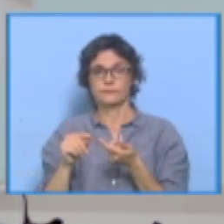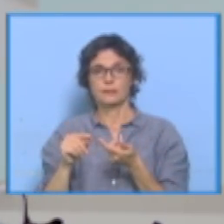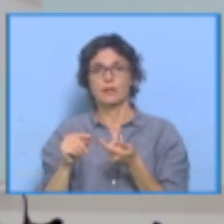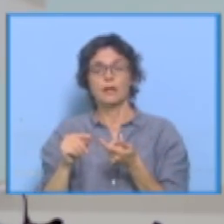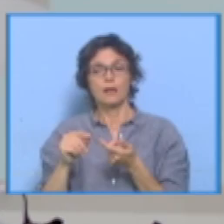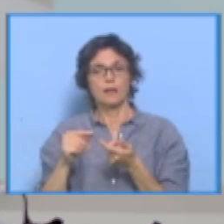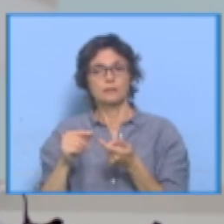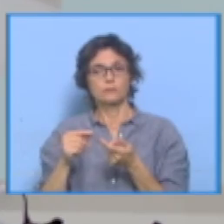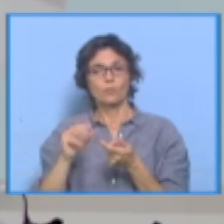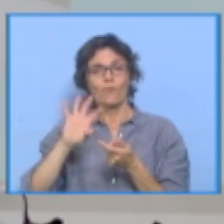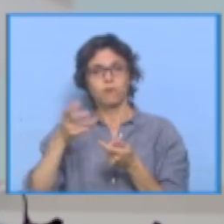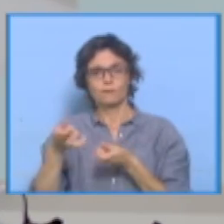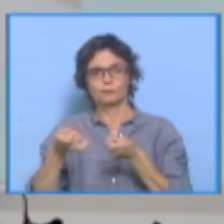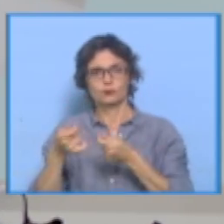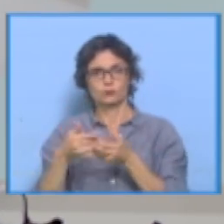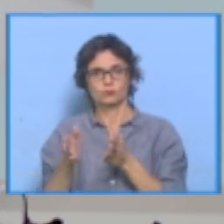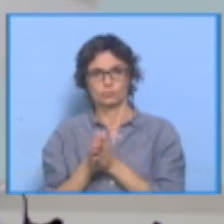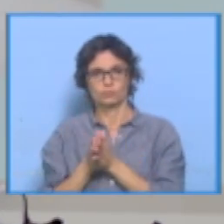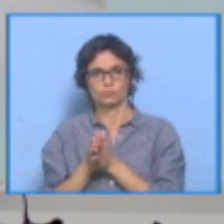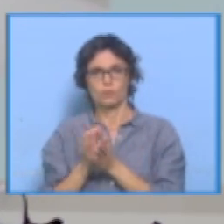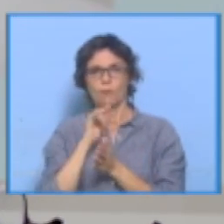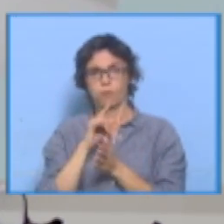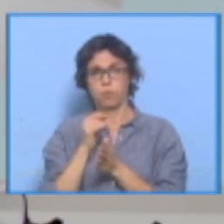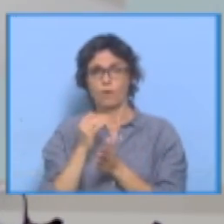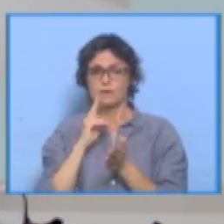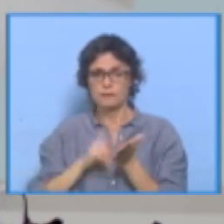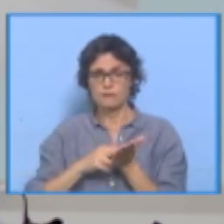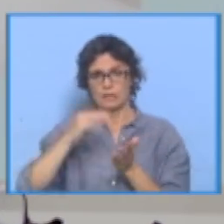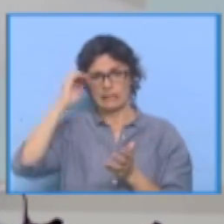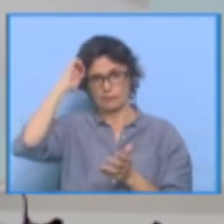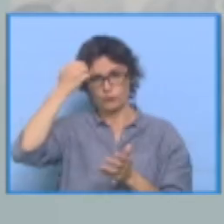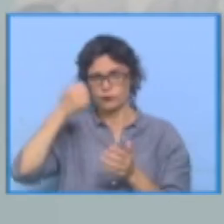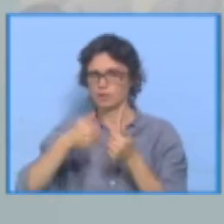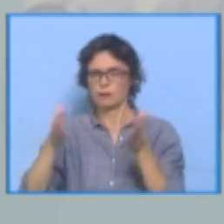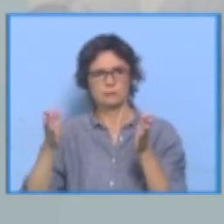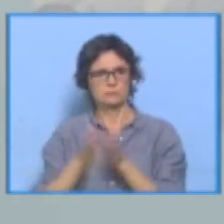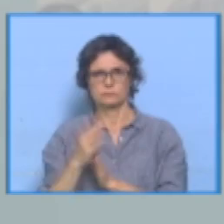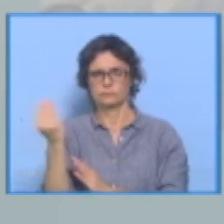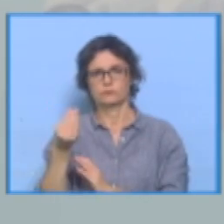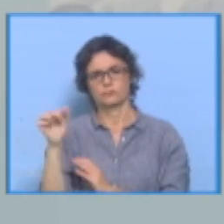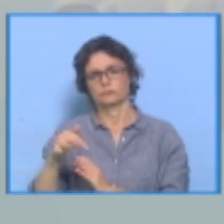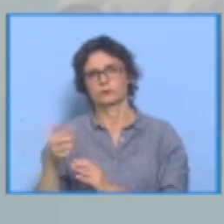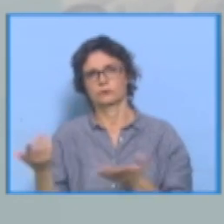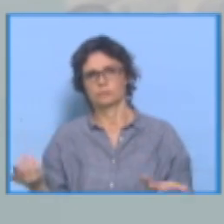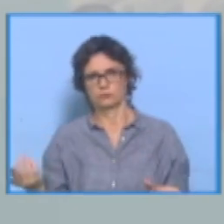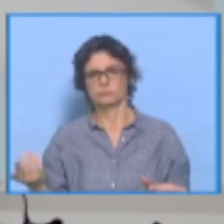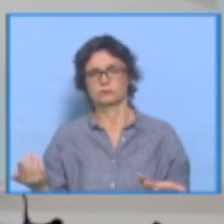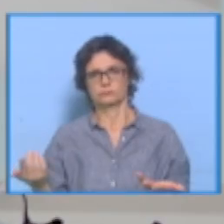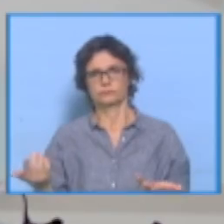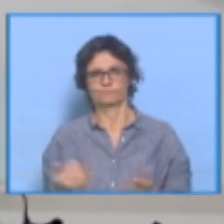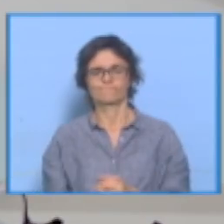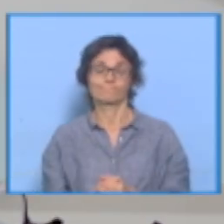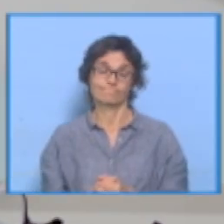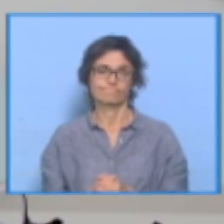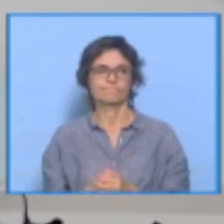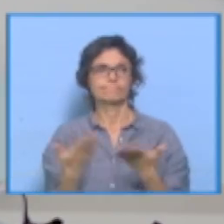afetar o futuro de toda a gente. Por boas razões ideológicas, provavelmente. Com boa vontade. Mas era tempo de arrepiar caminho.